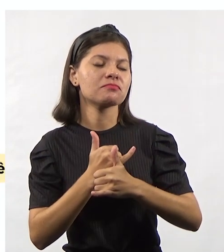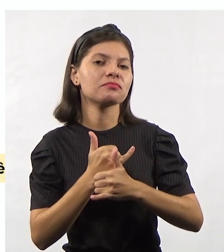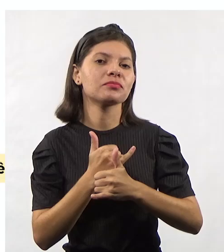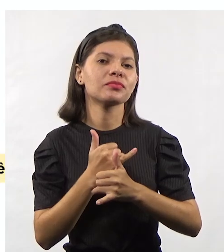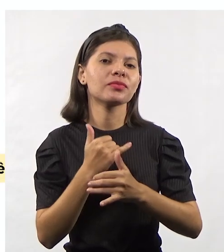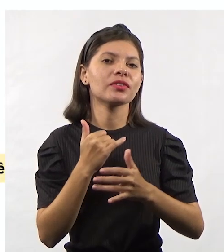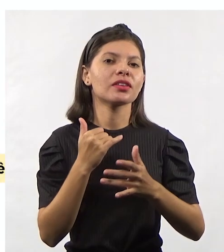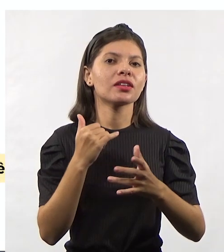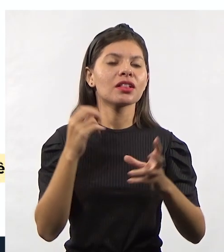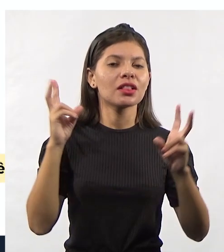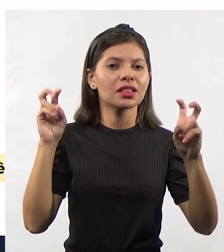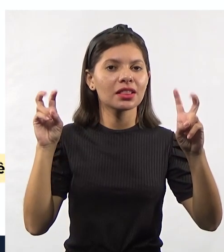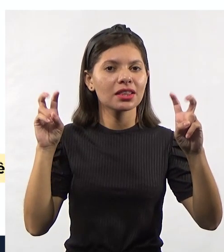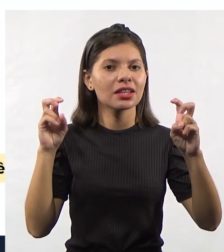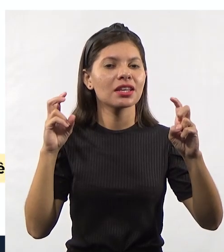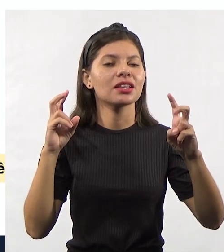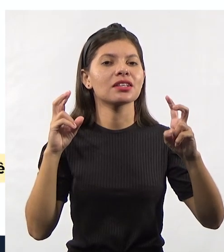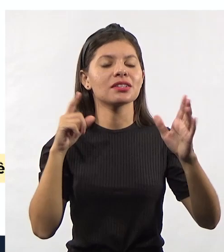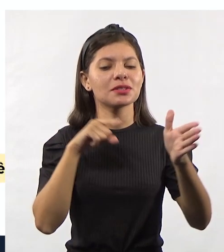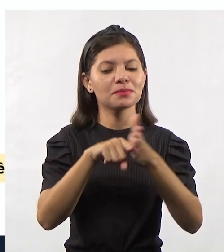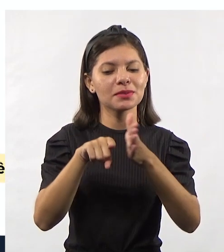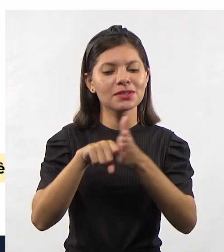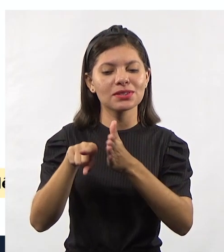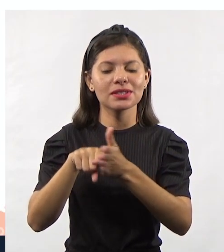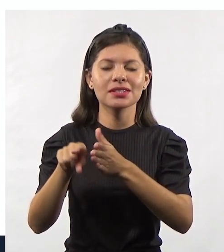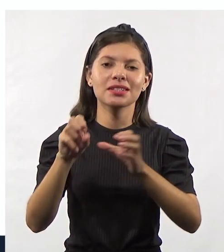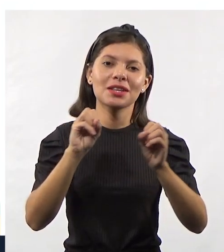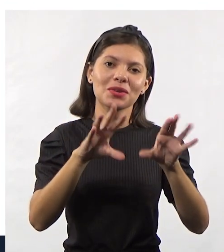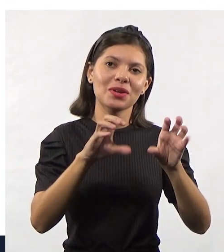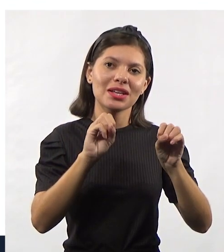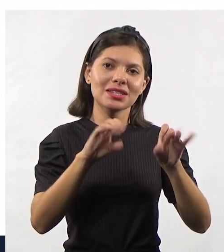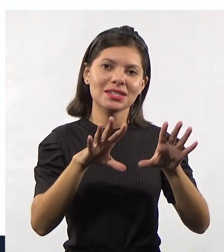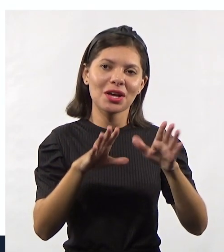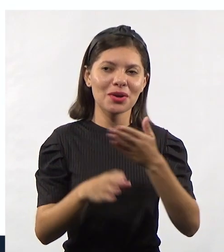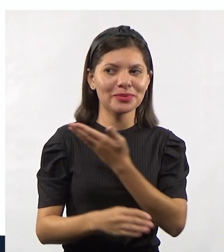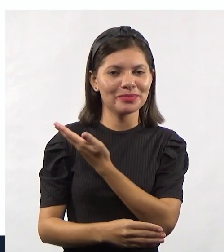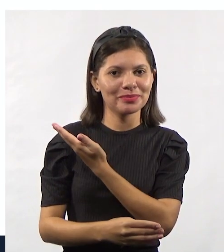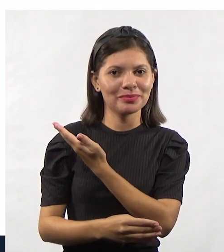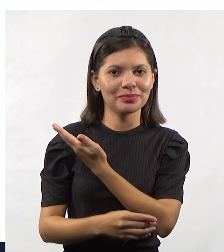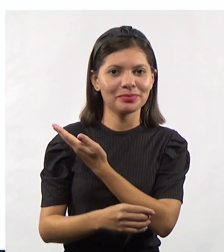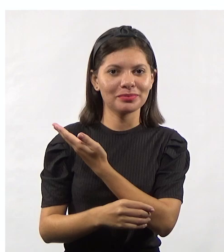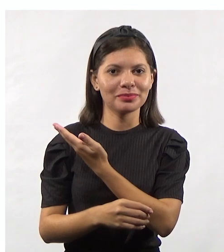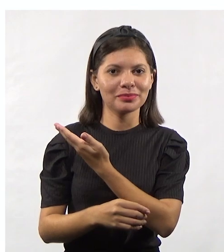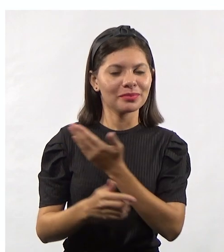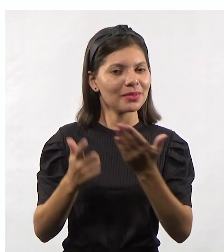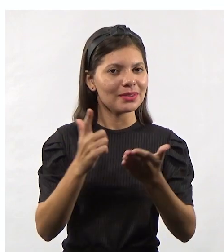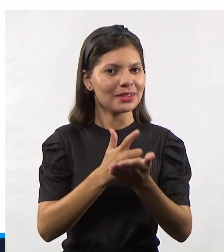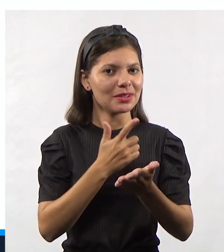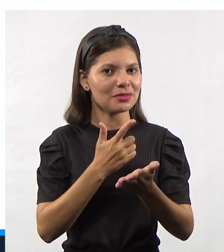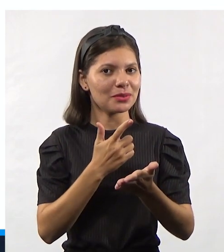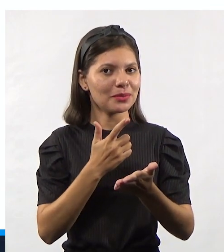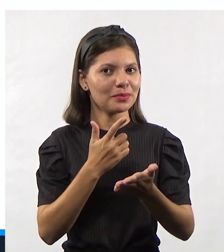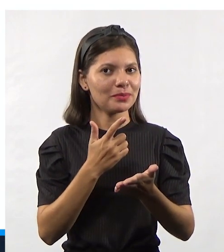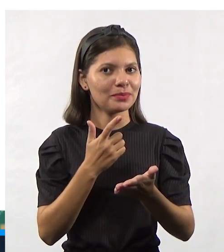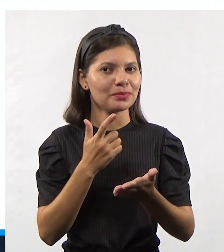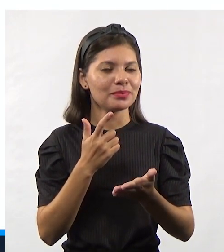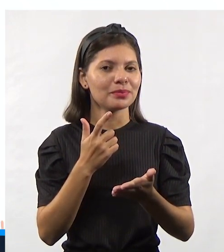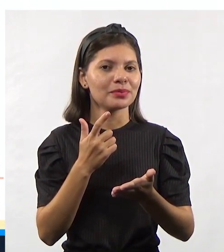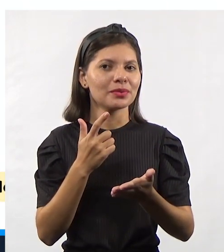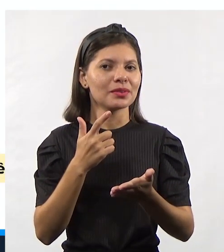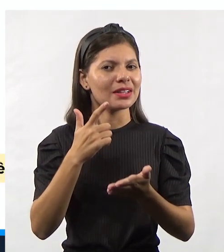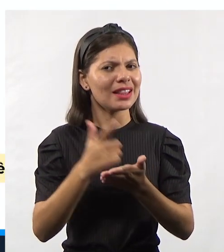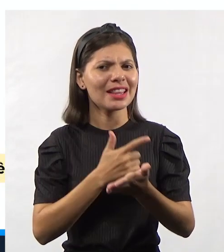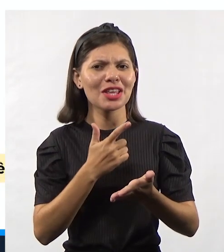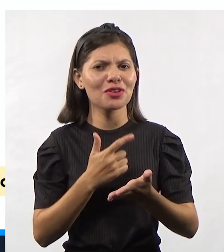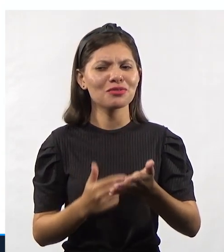consultar os nossos títulos pesquisa em educação da megalutic o Pedrinho